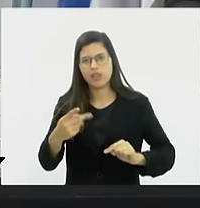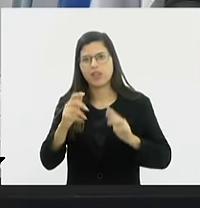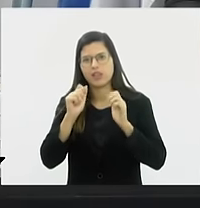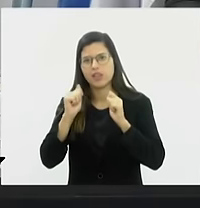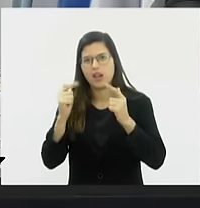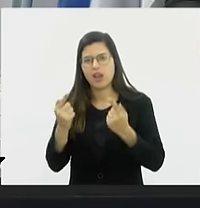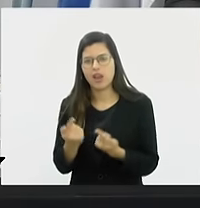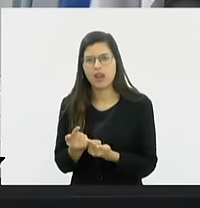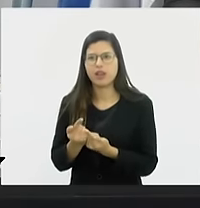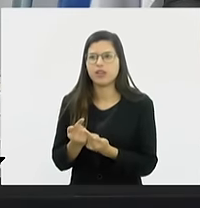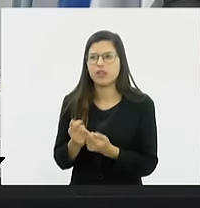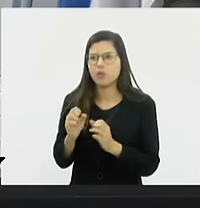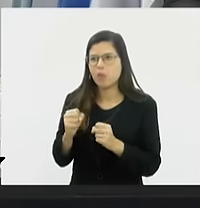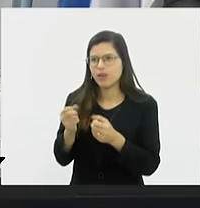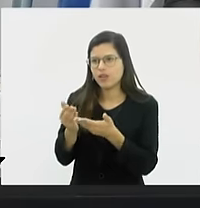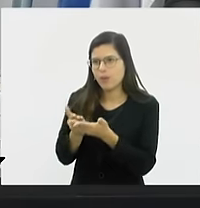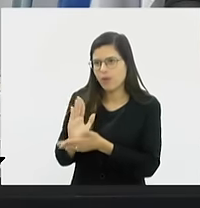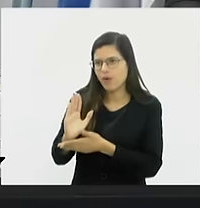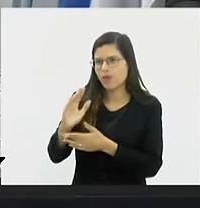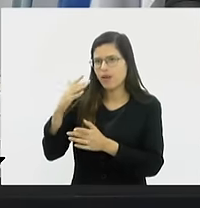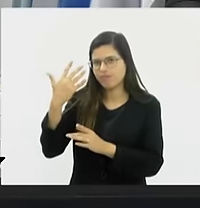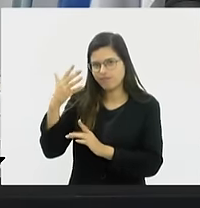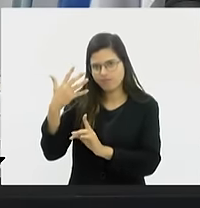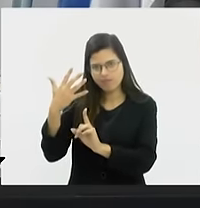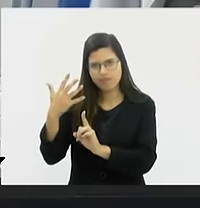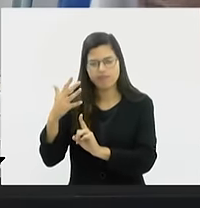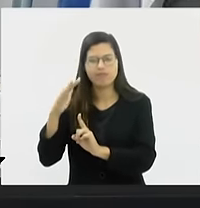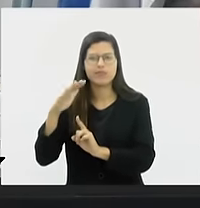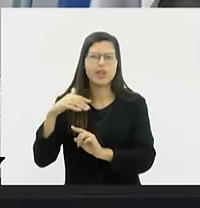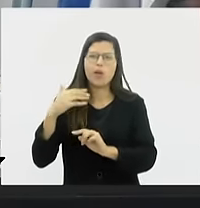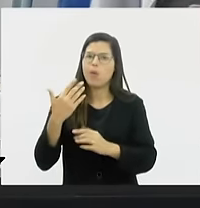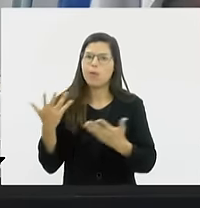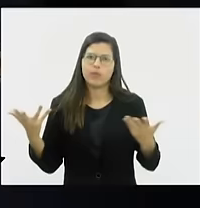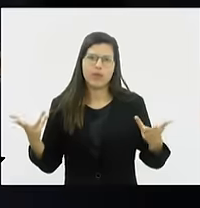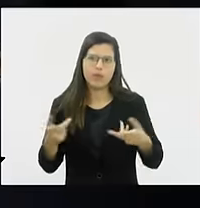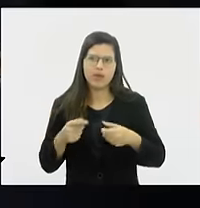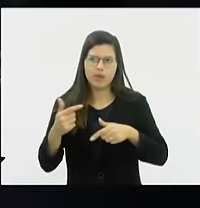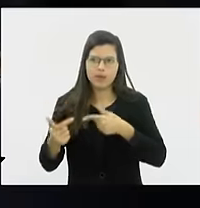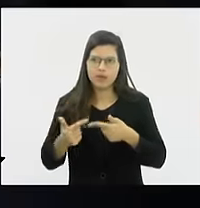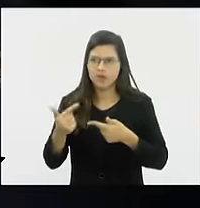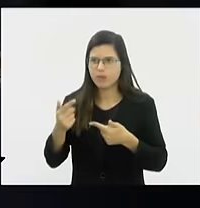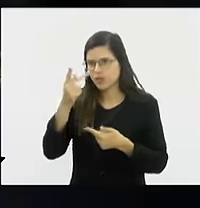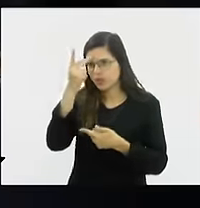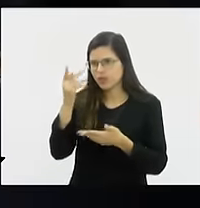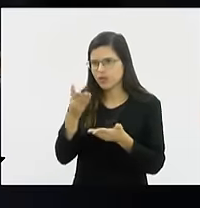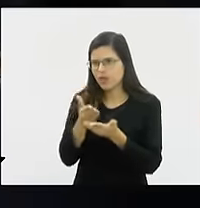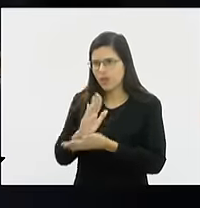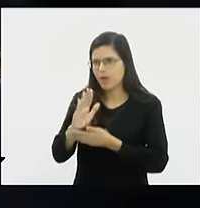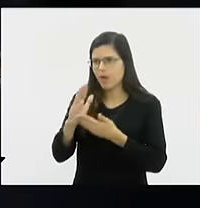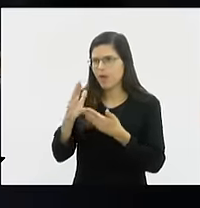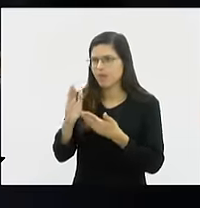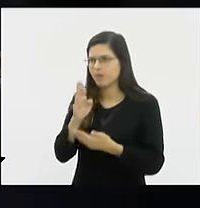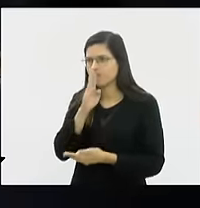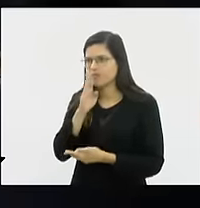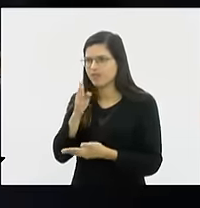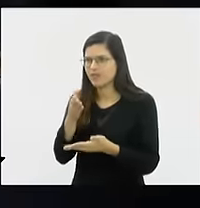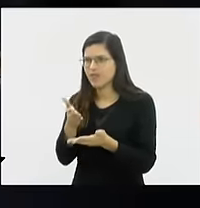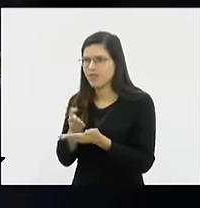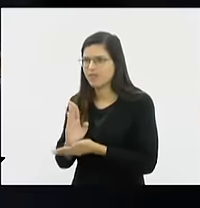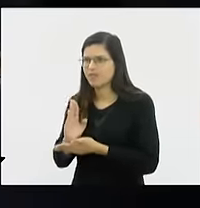aqui uma moção de aplauso pelo brilhante trabalho que faz, e aí aqueles que aprovam, permaneçam como